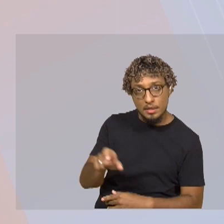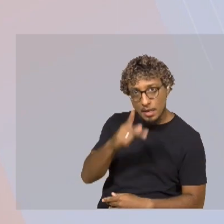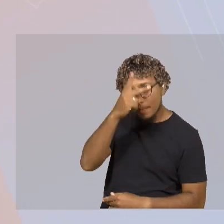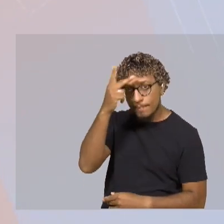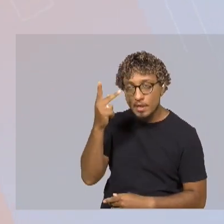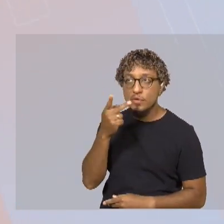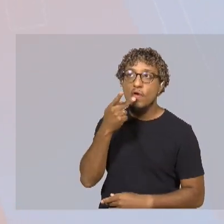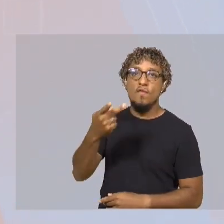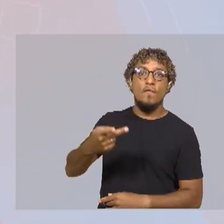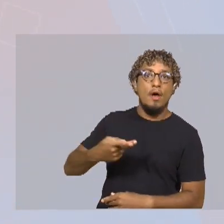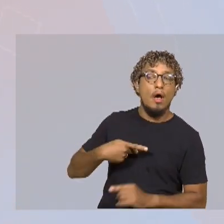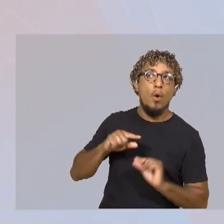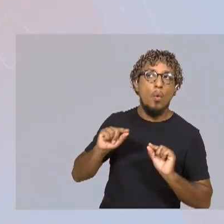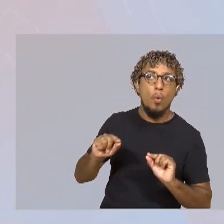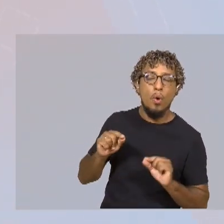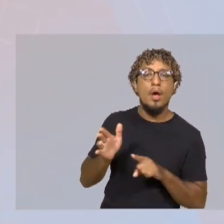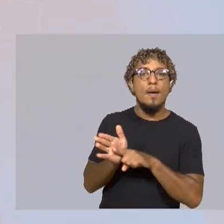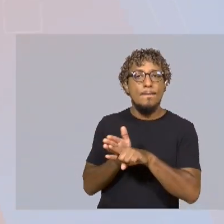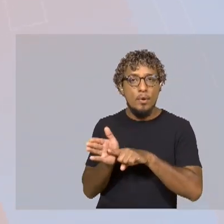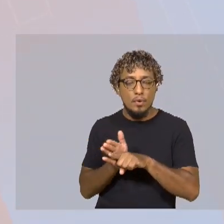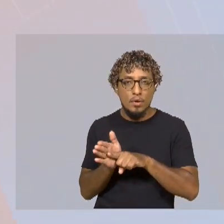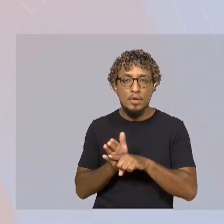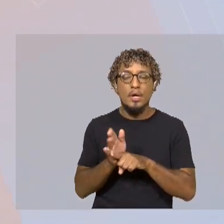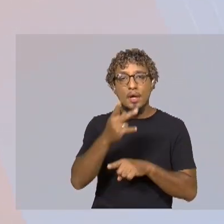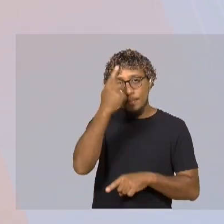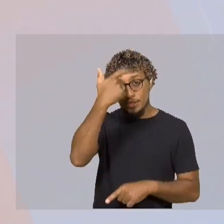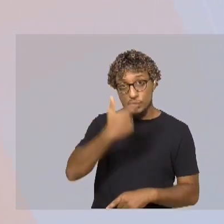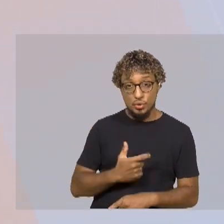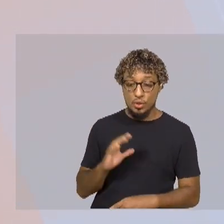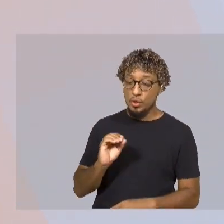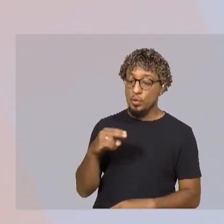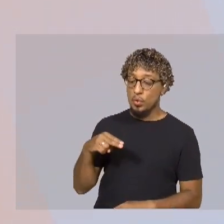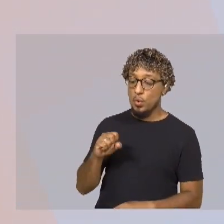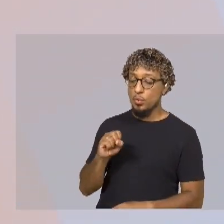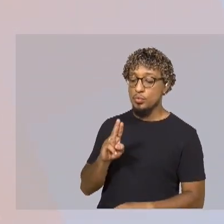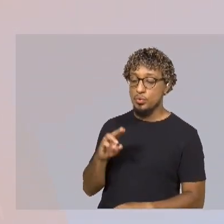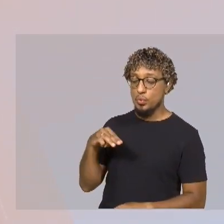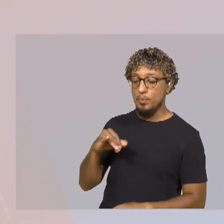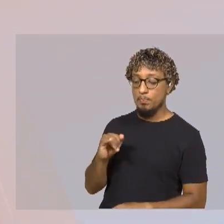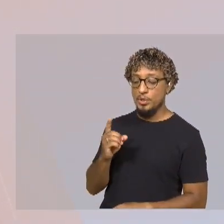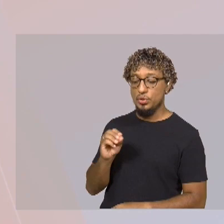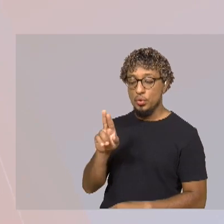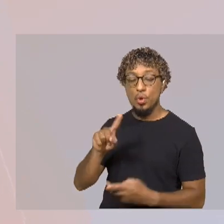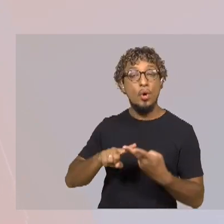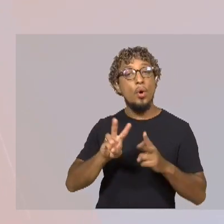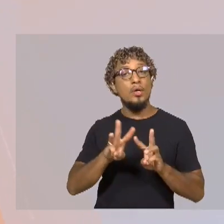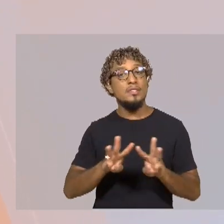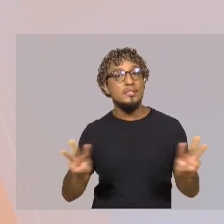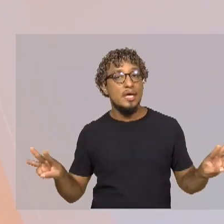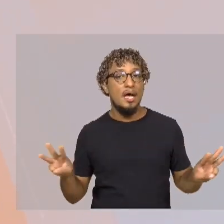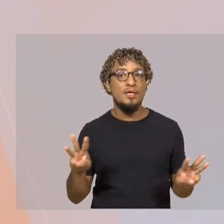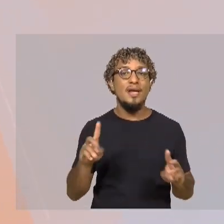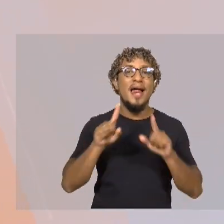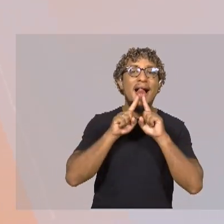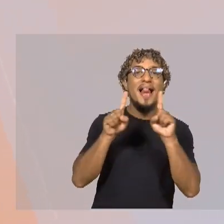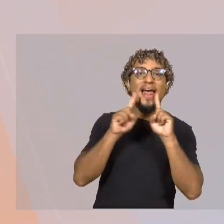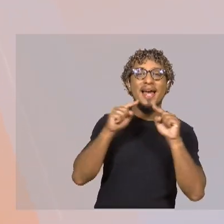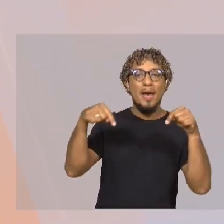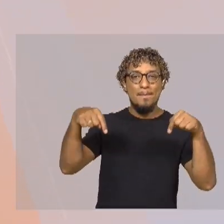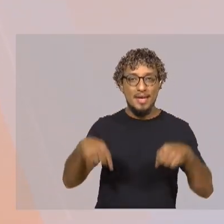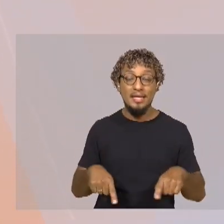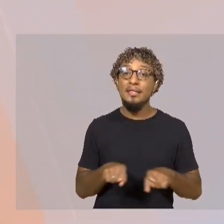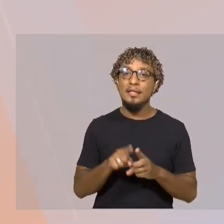falando, procurar ali no site do consumidor.gov.br ou no site do Reclame Aqui e também ver qual o CNPJ daquela